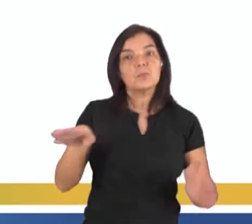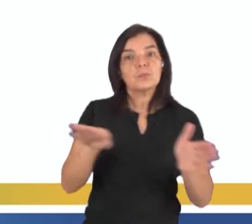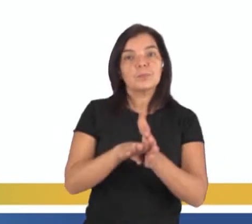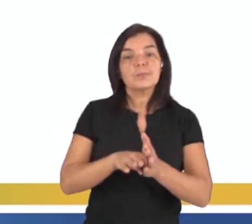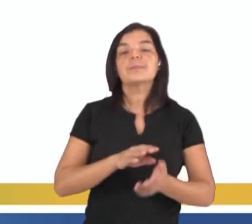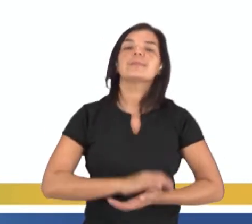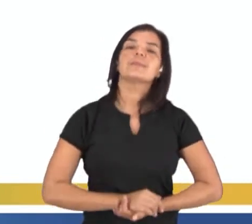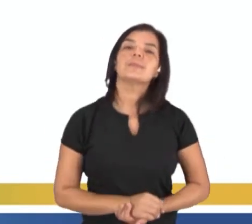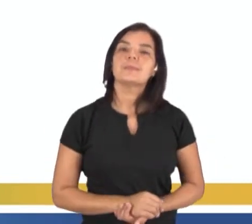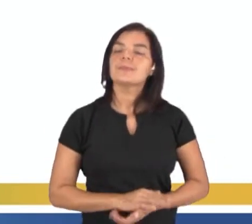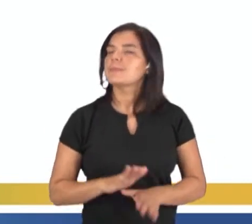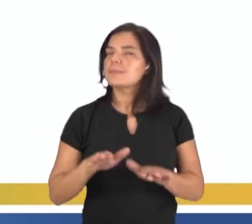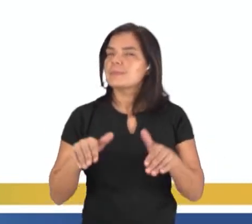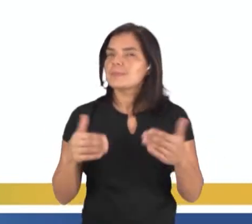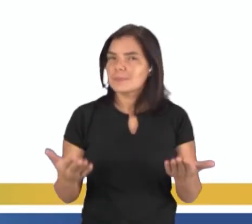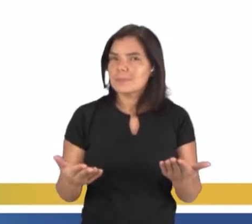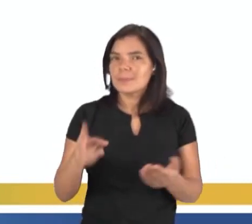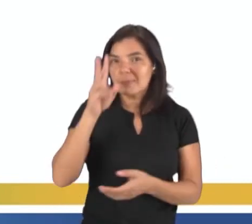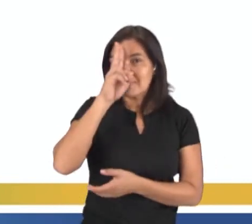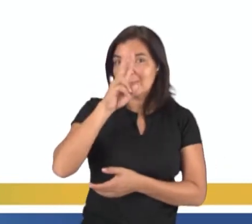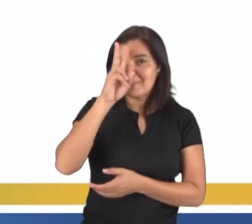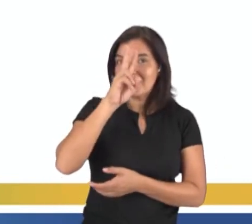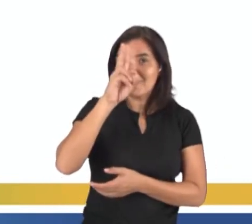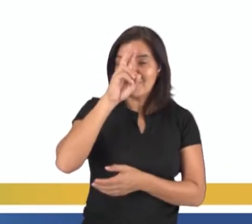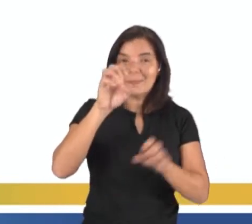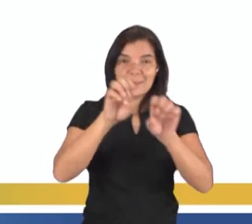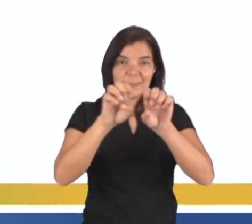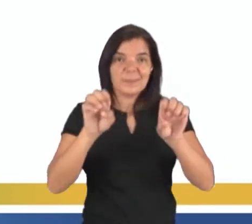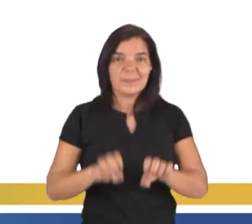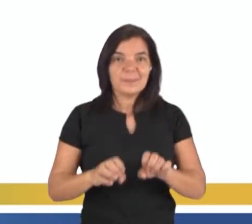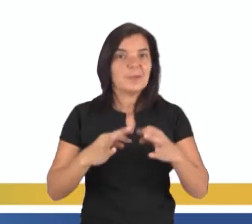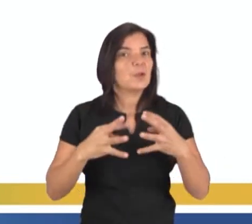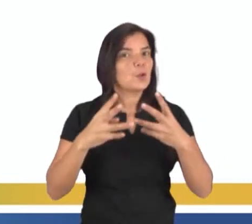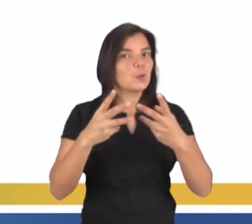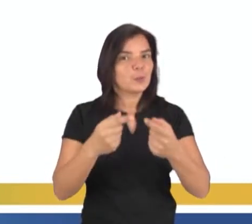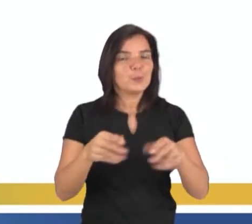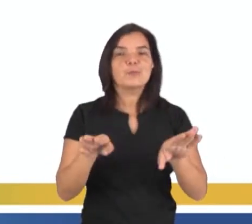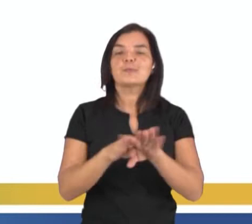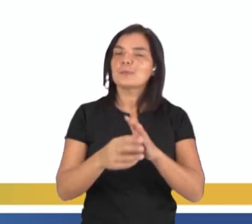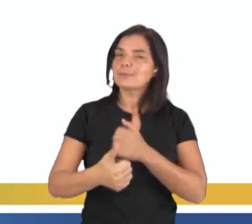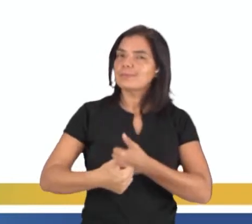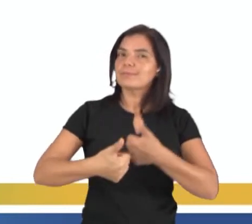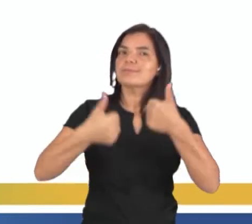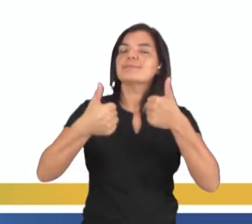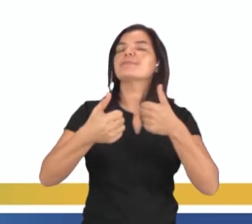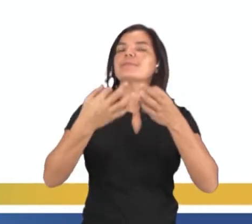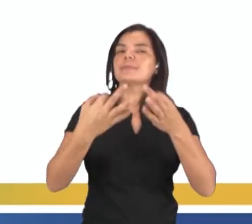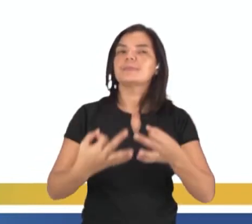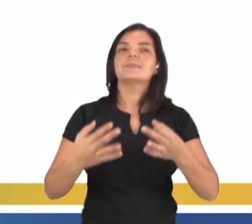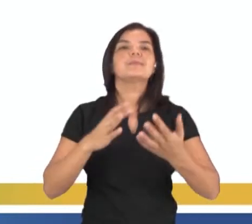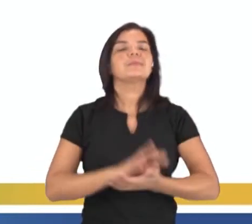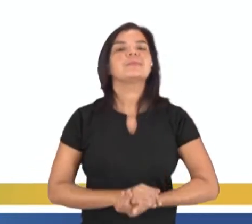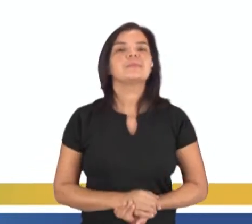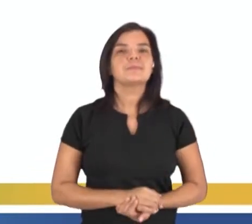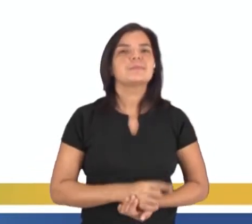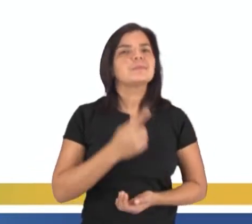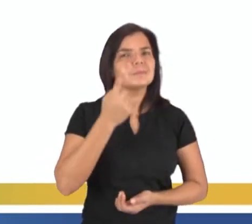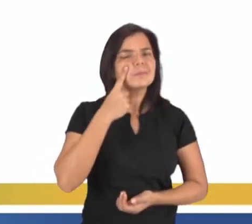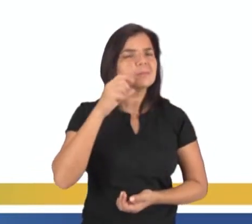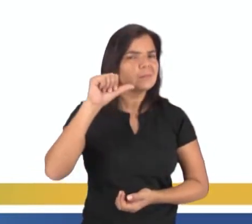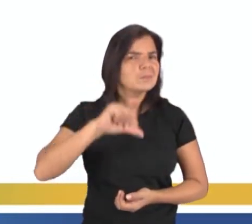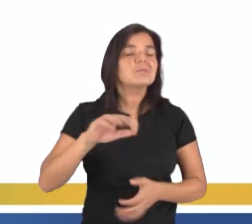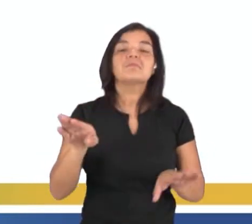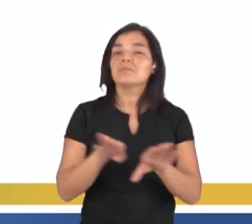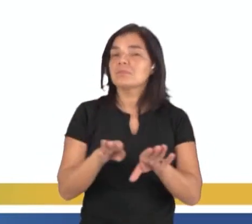chegou. E aí, pessoal, lembra dessa parte da estrutura? Todas são sentenças positivas, certo? Dá para fazer